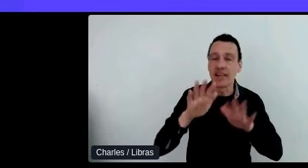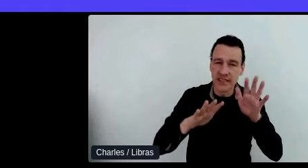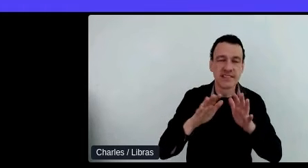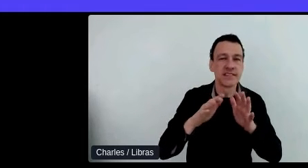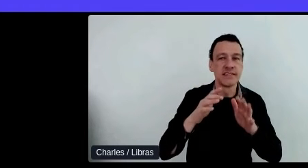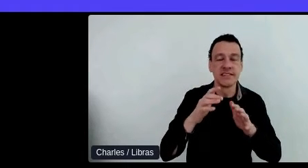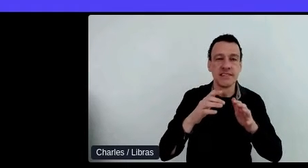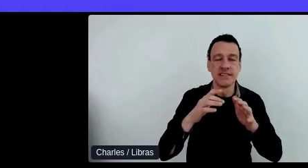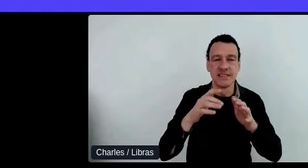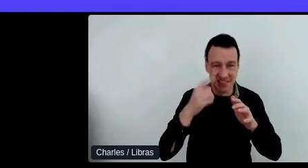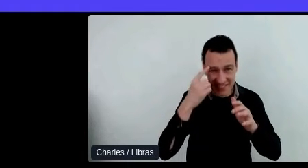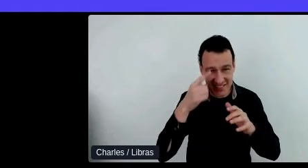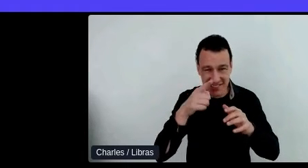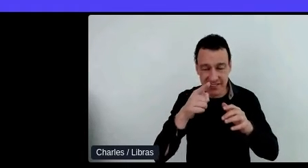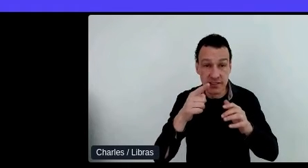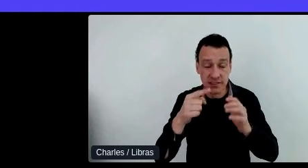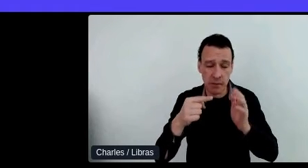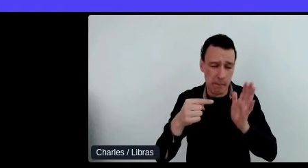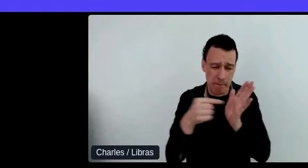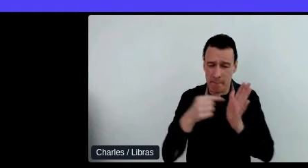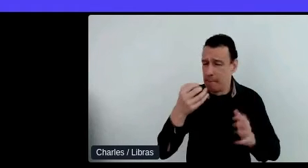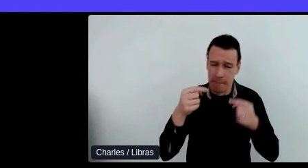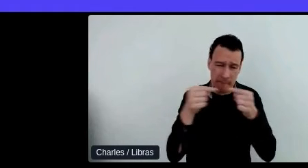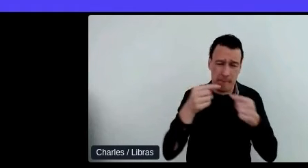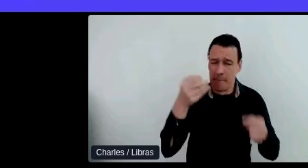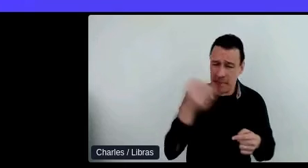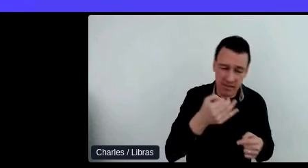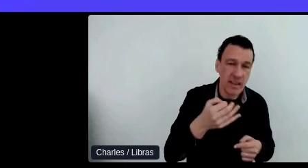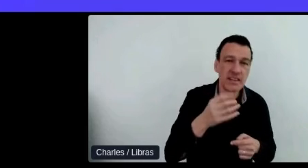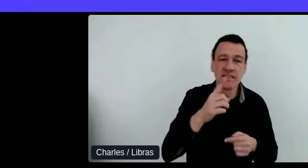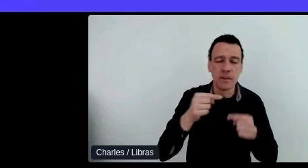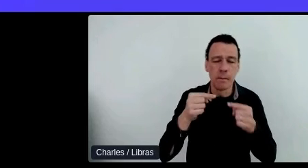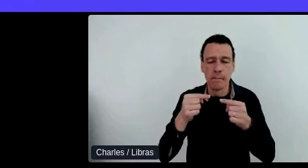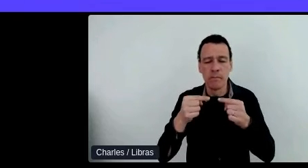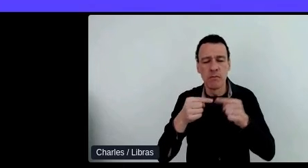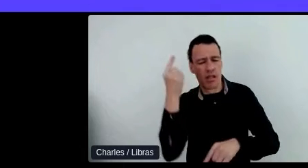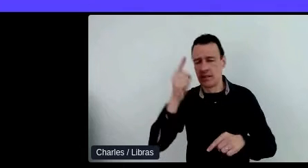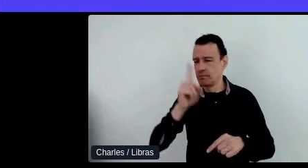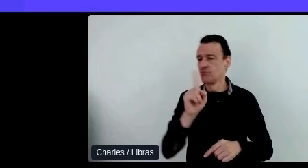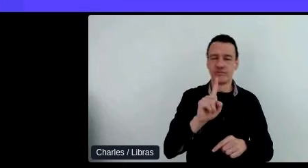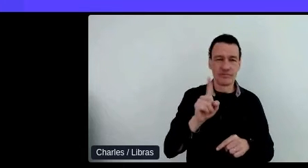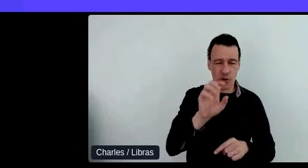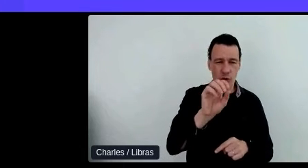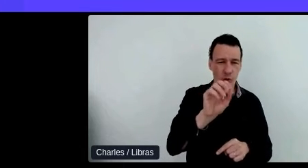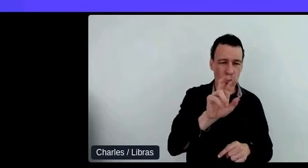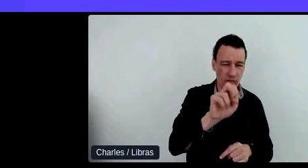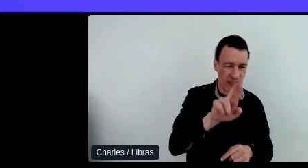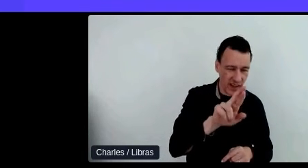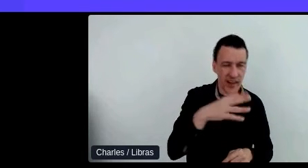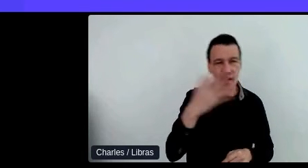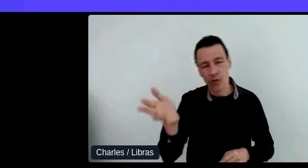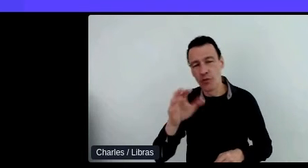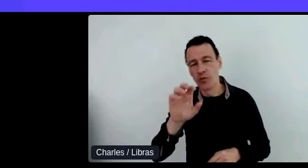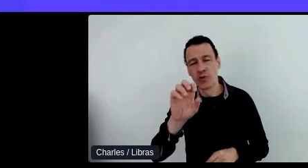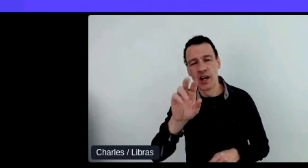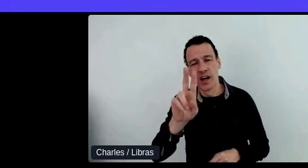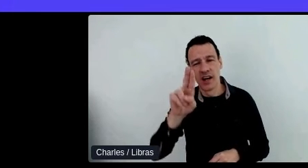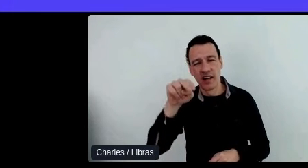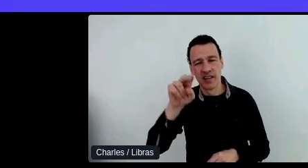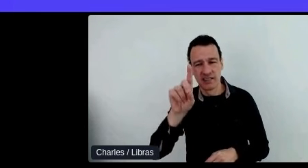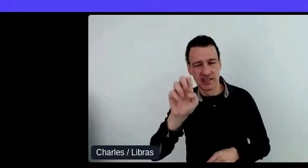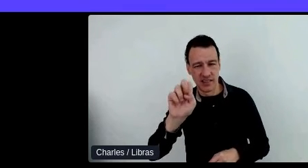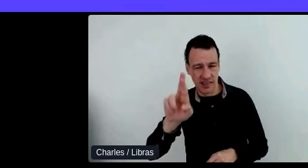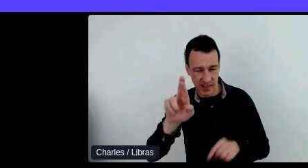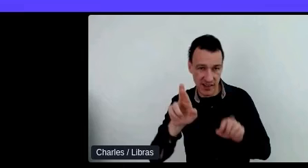testes superestimados, subestimados, que teve dados não muito variados para